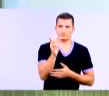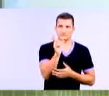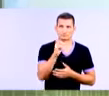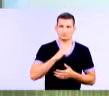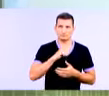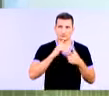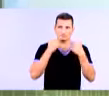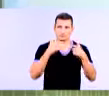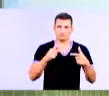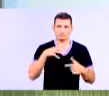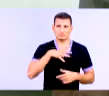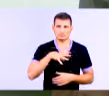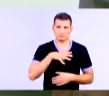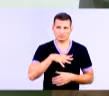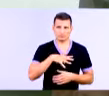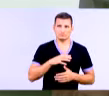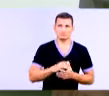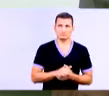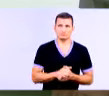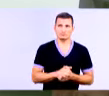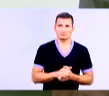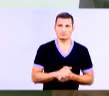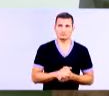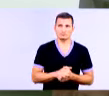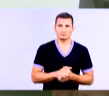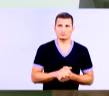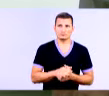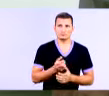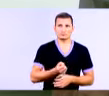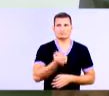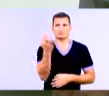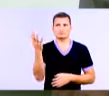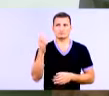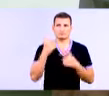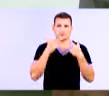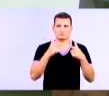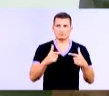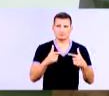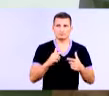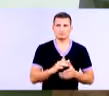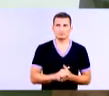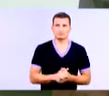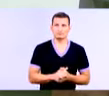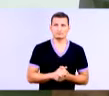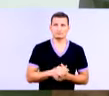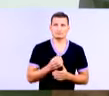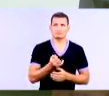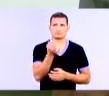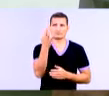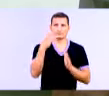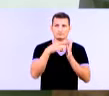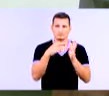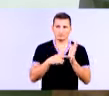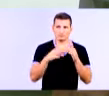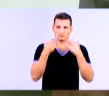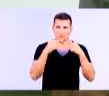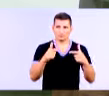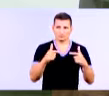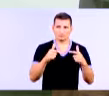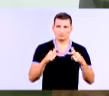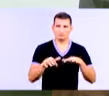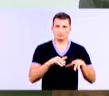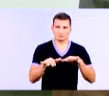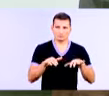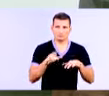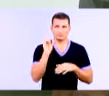língua portuguesa, professor? Milhares. Milhares de palavras. Quantas regras tem numa linguagem de programação? Pouquíssimas. A gente vai ver todas